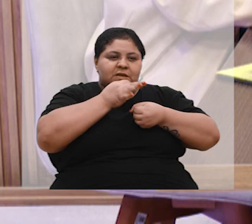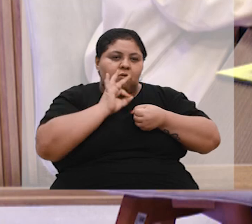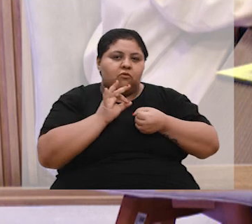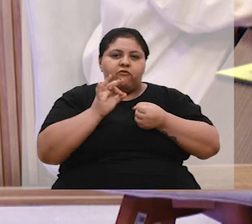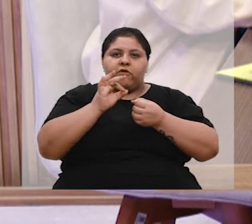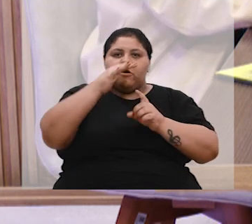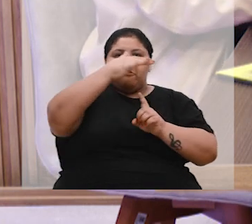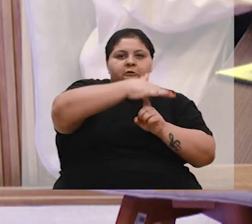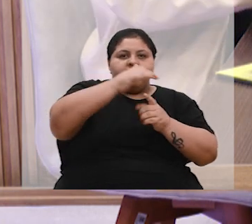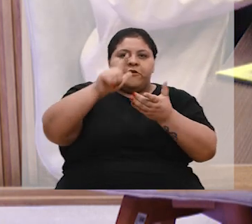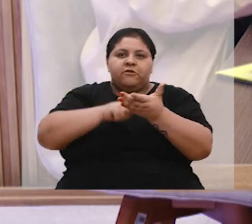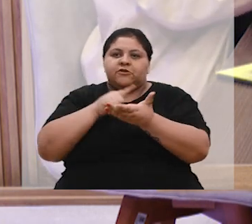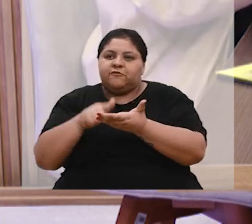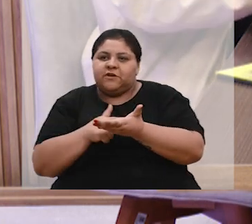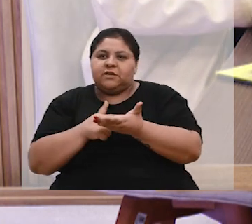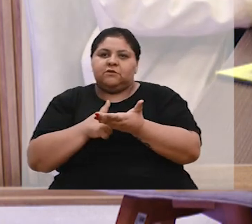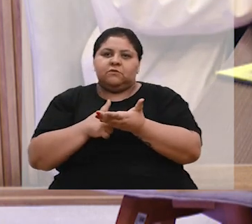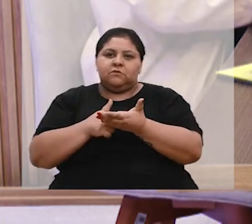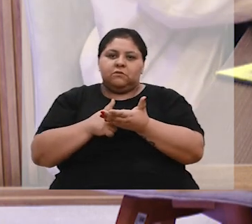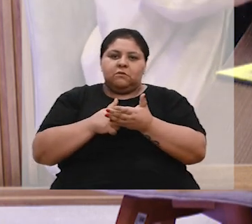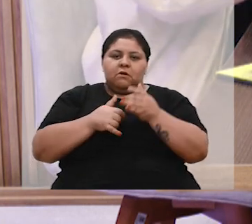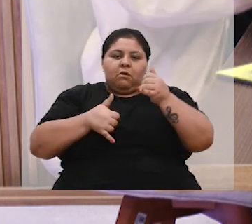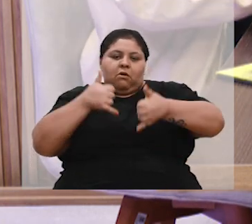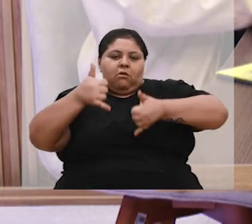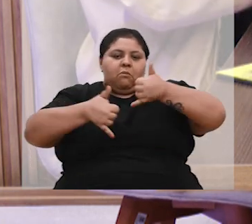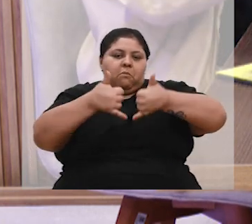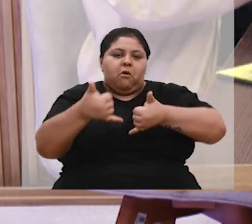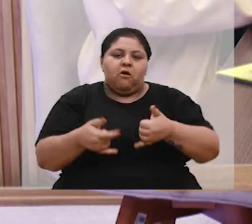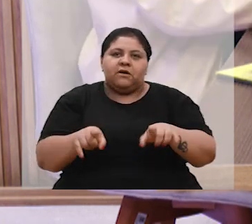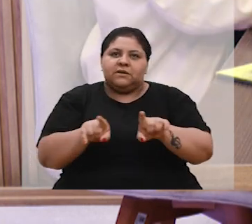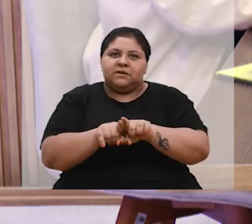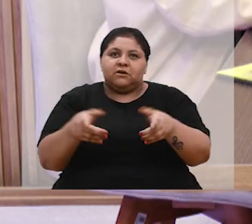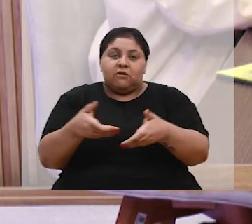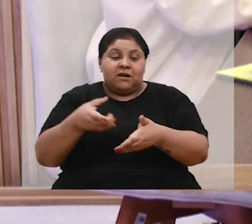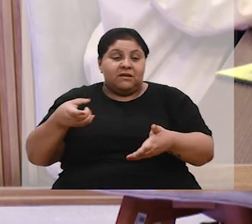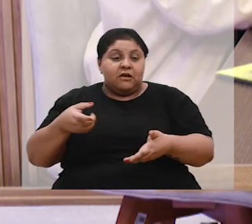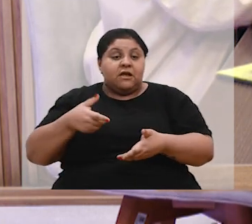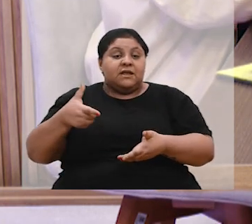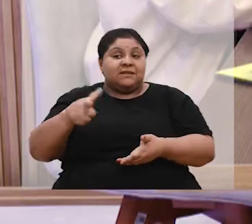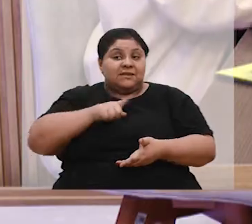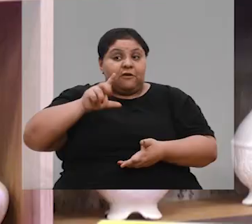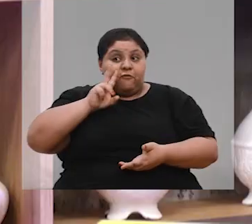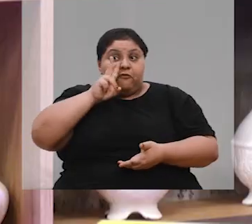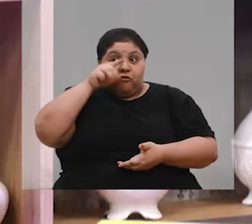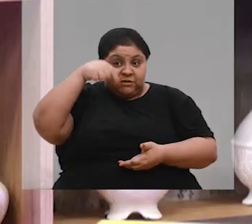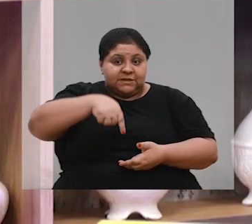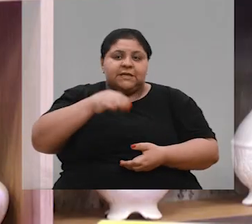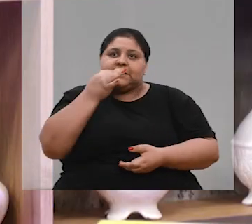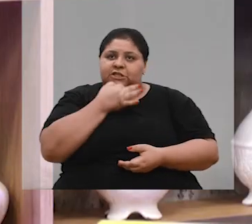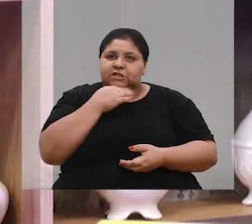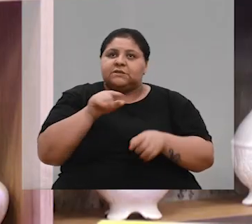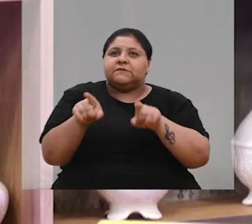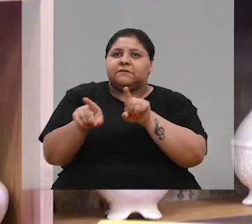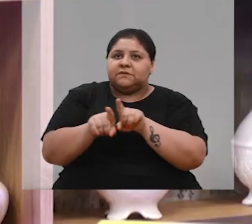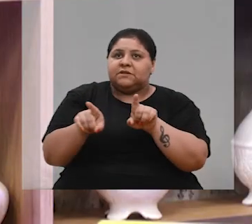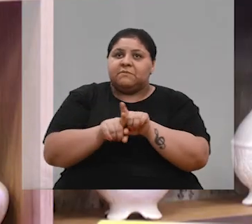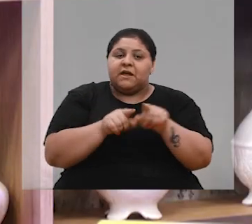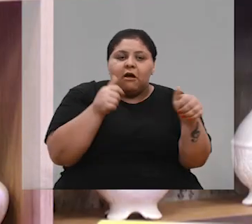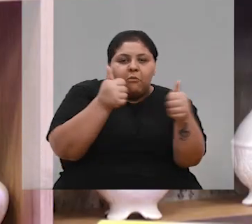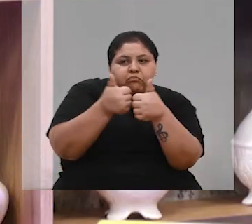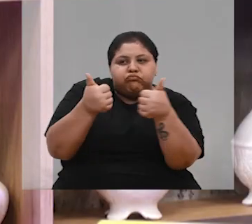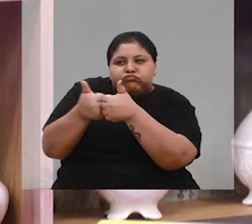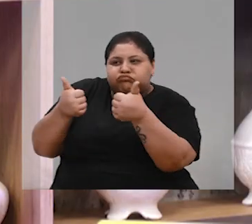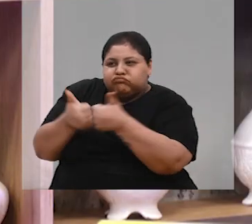Feira do Livro, né? O Concerto de Moda, que agora vem com uma nova potência aqui na nossa cidade. Então, também justamente